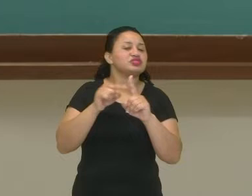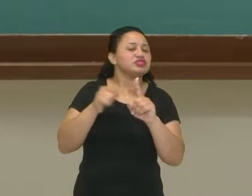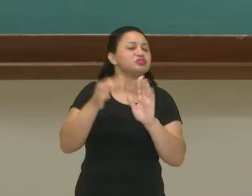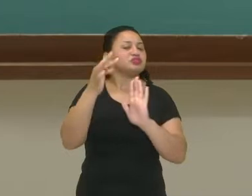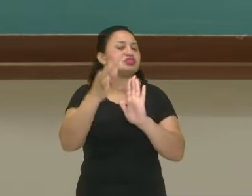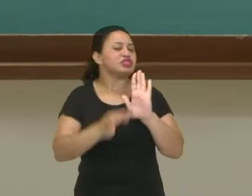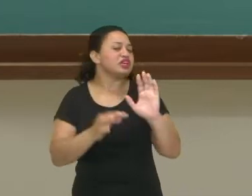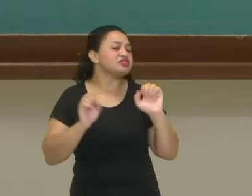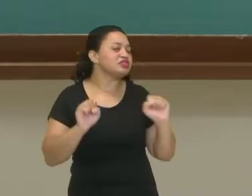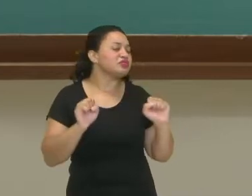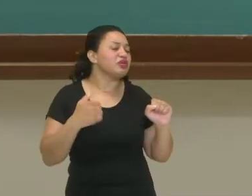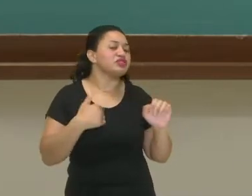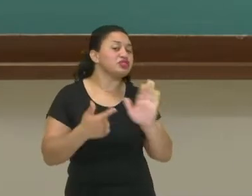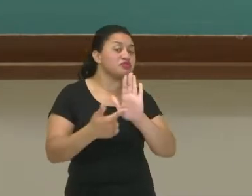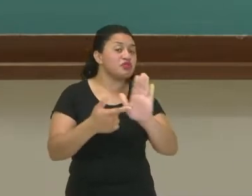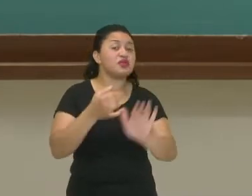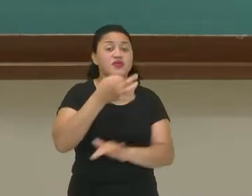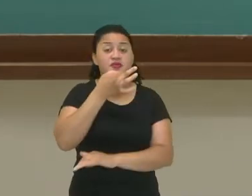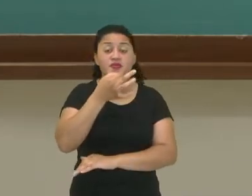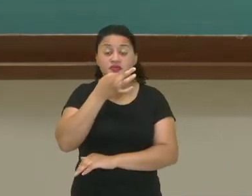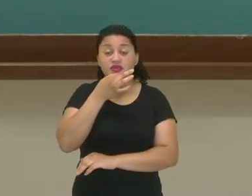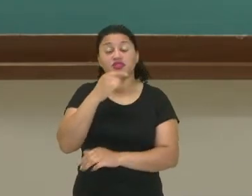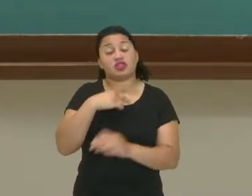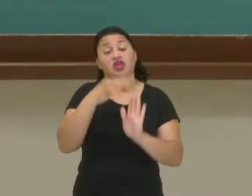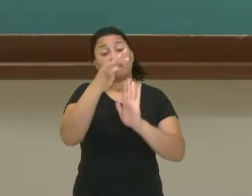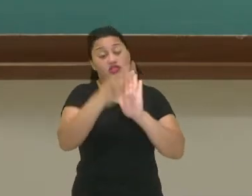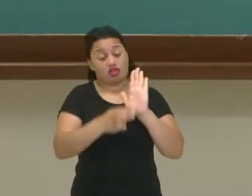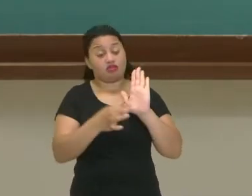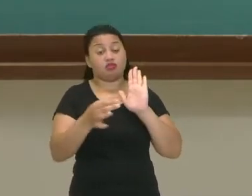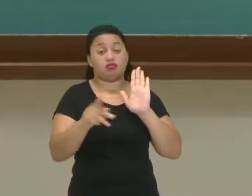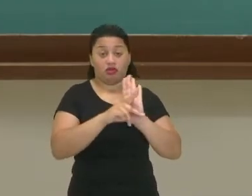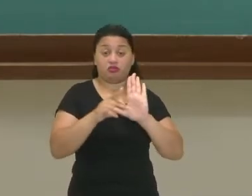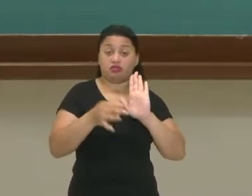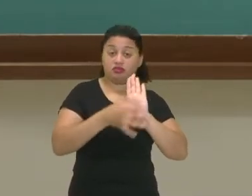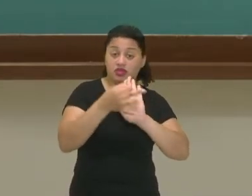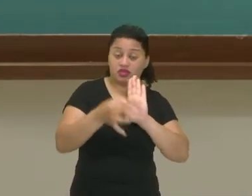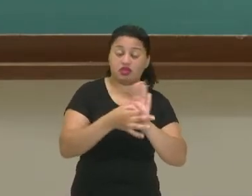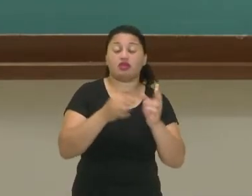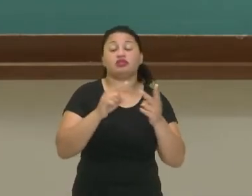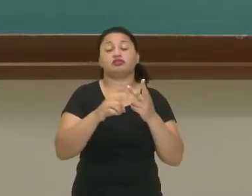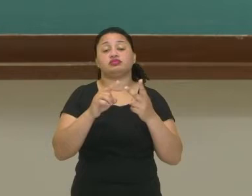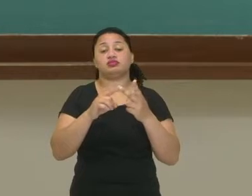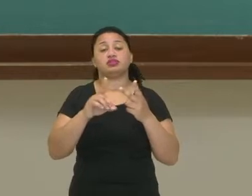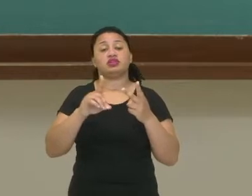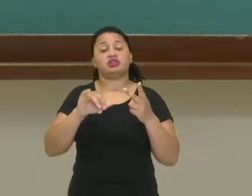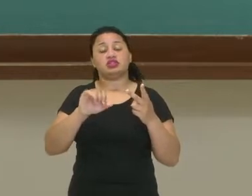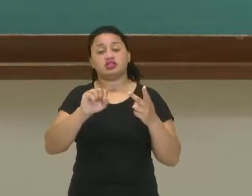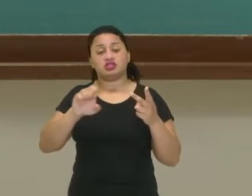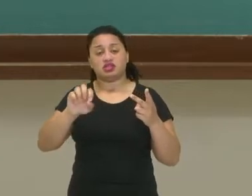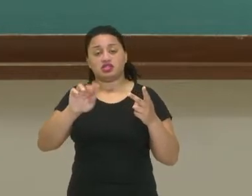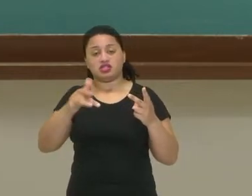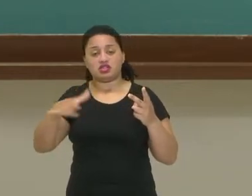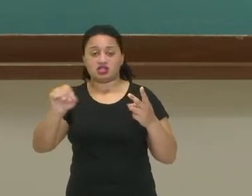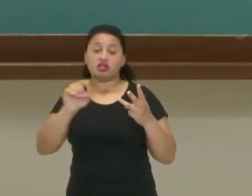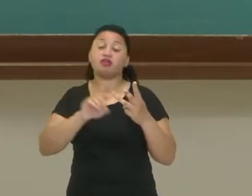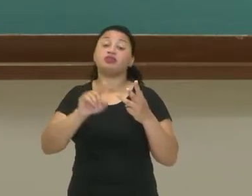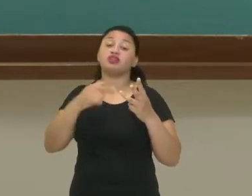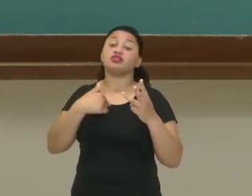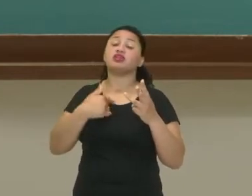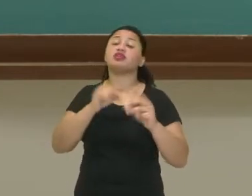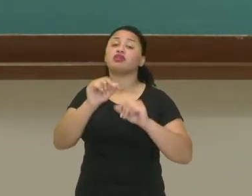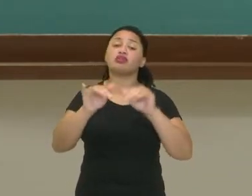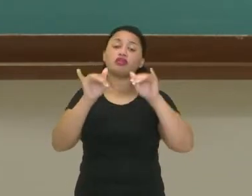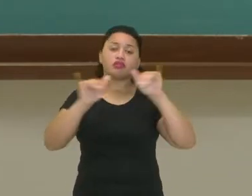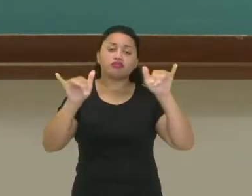ser esses que demonstram opiniões? Nós temos o artigo de opinião, uma dissertação, reportagem eventualmente pode ter uma